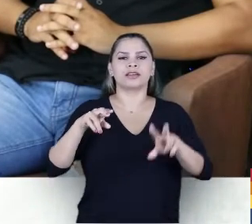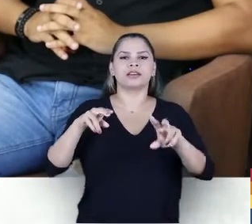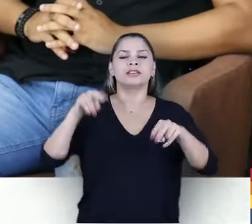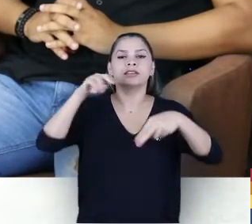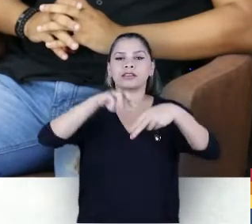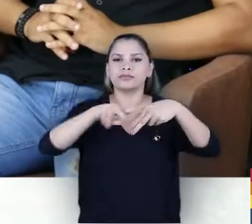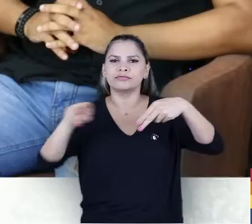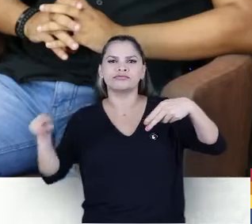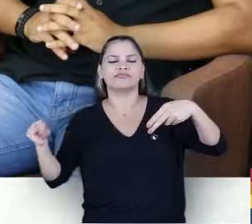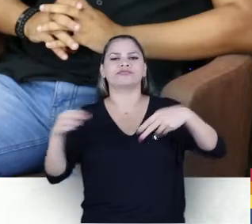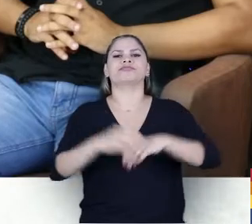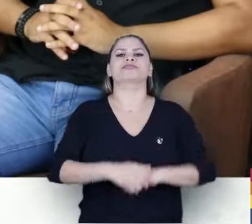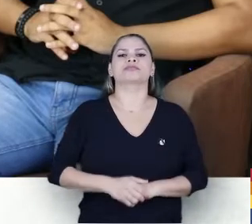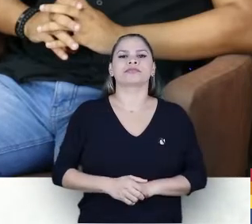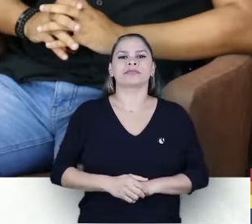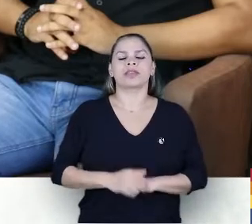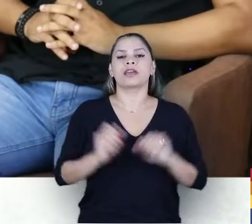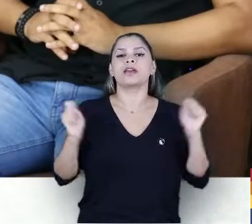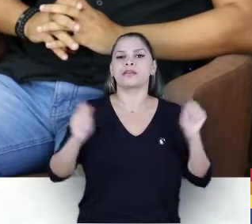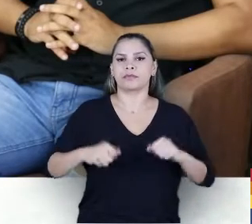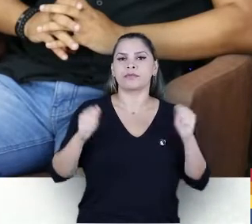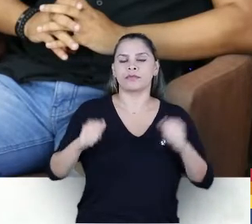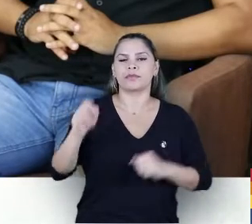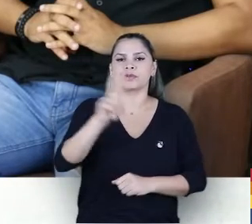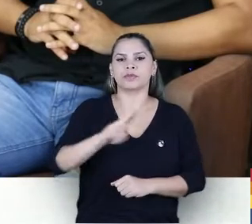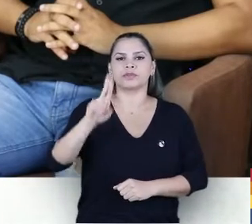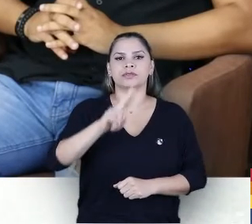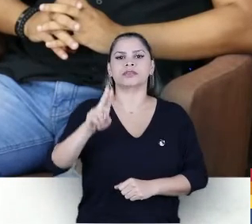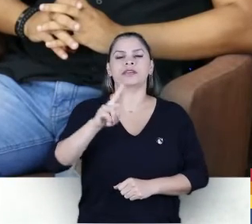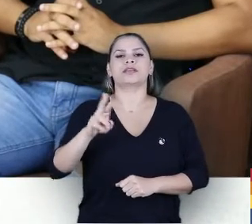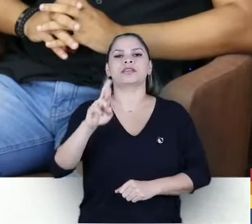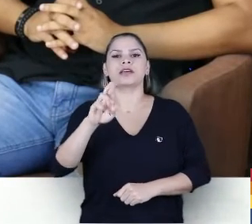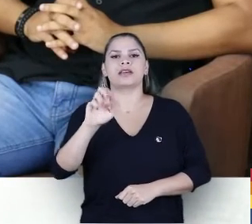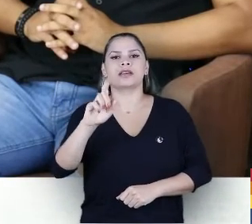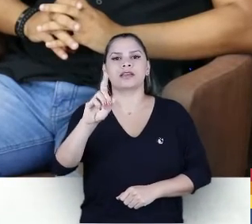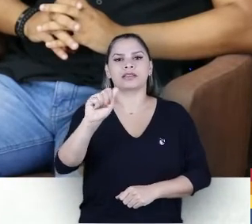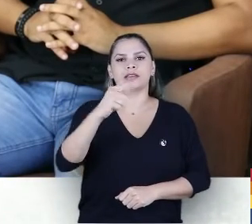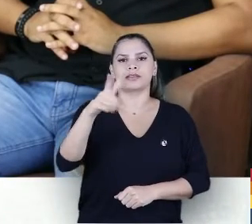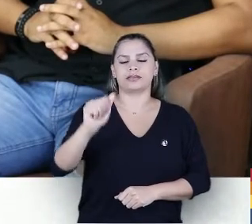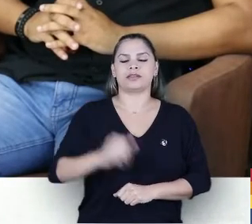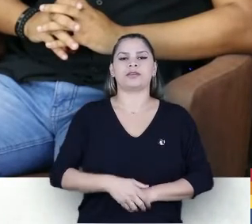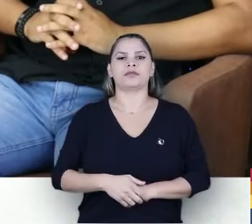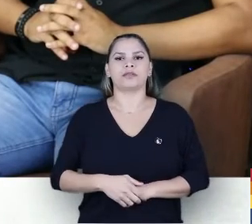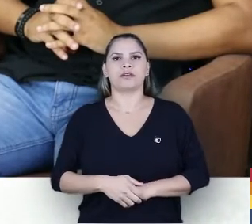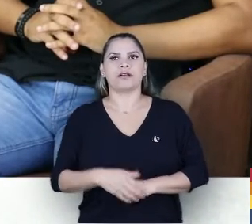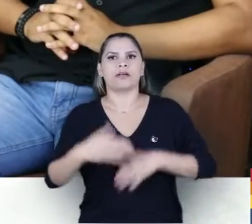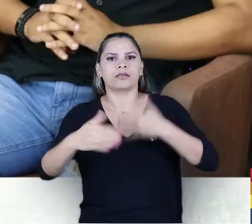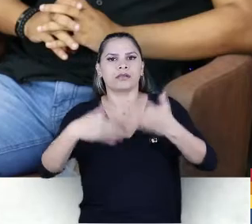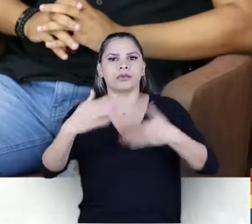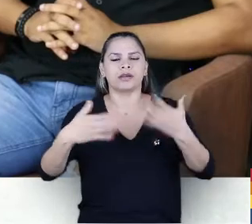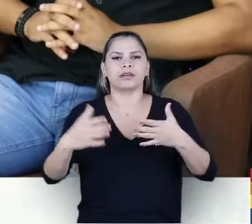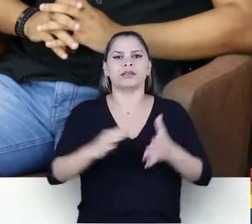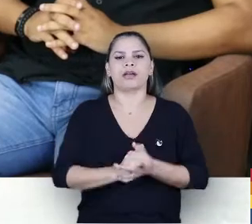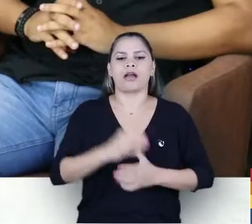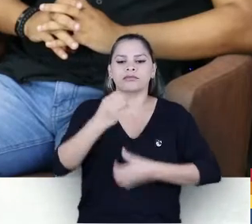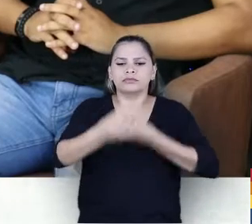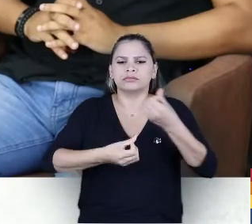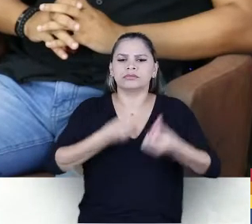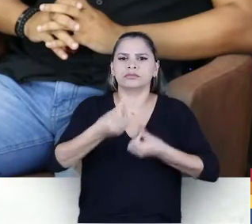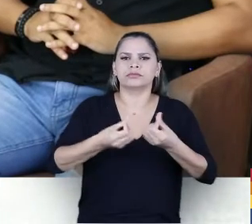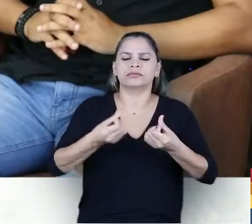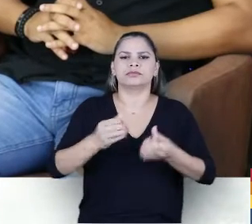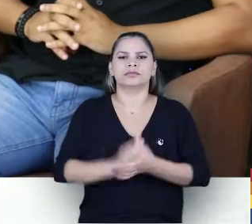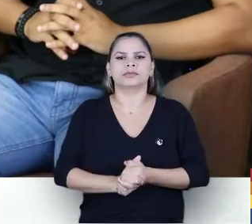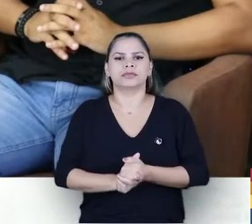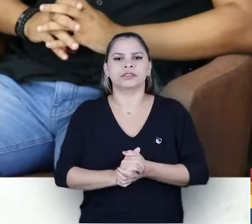da Netflix, ou dos streams, ou de todas as séries que eles assistem, ou dos filmes, é um mundo que eles podem utilizar na